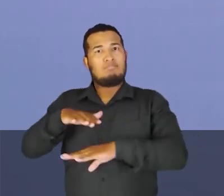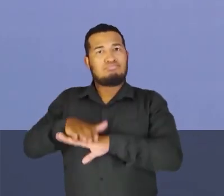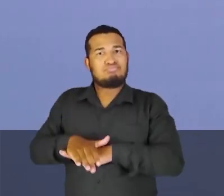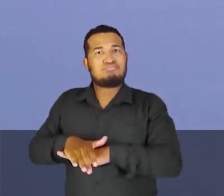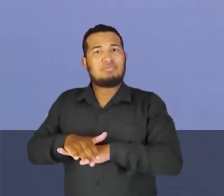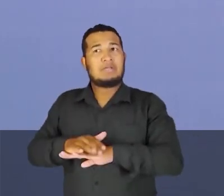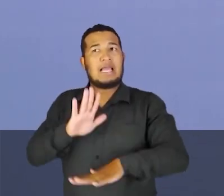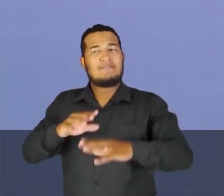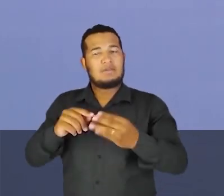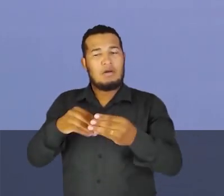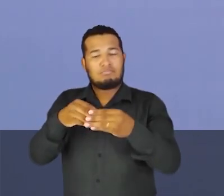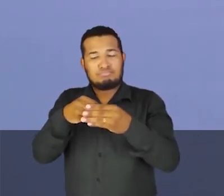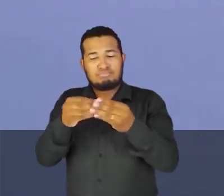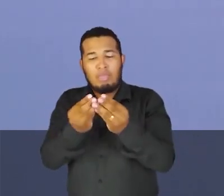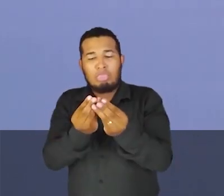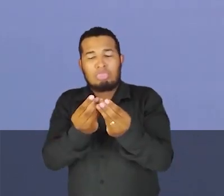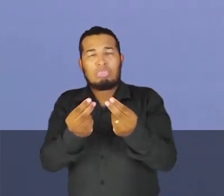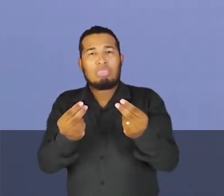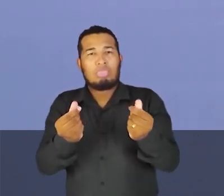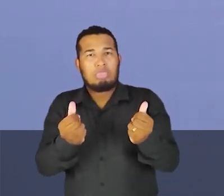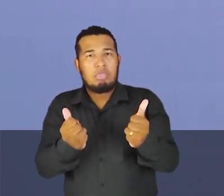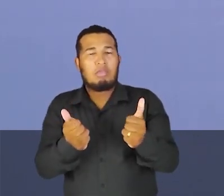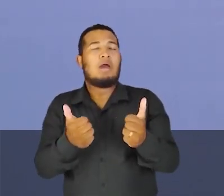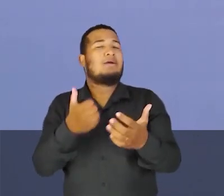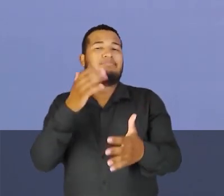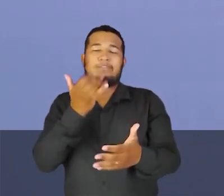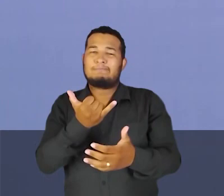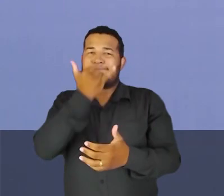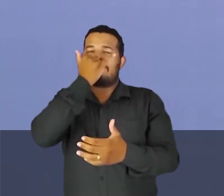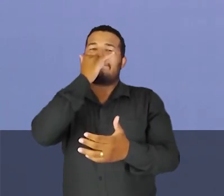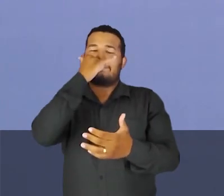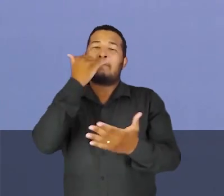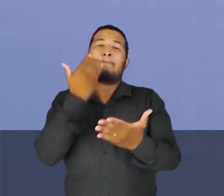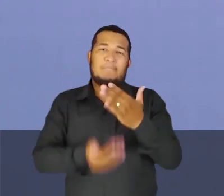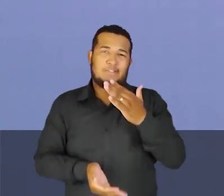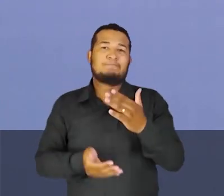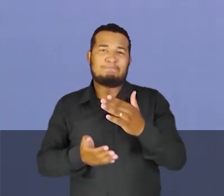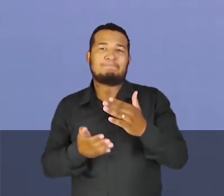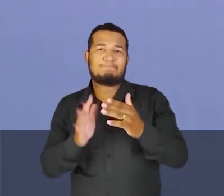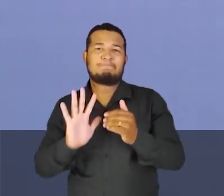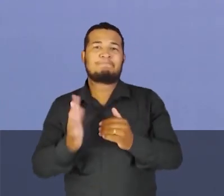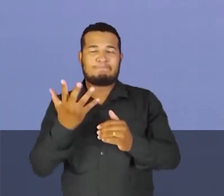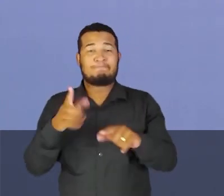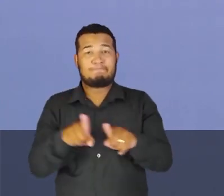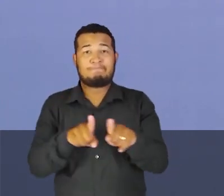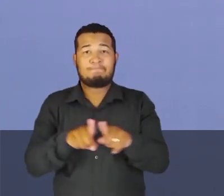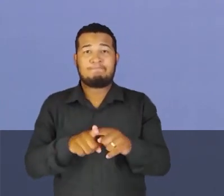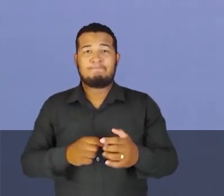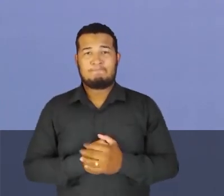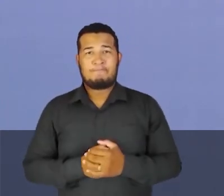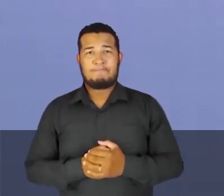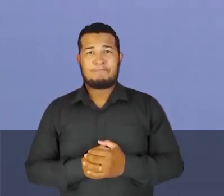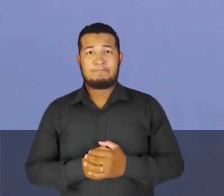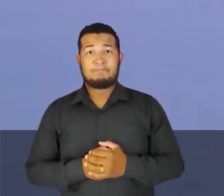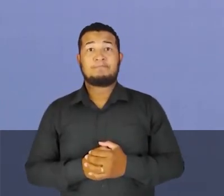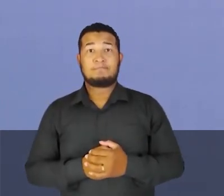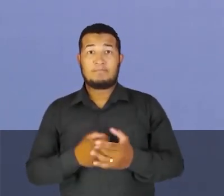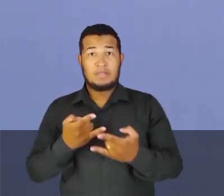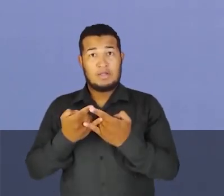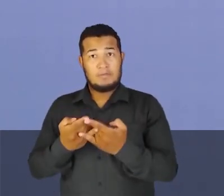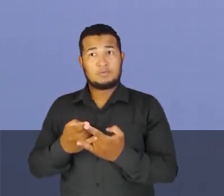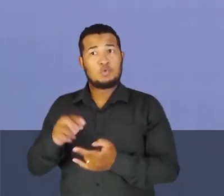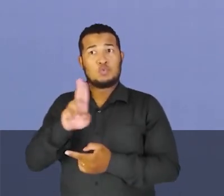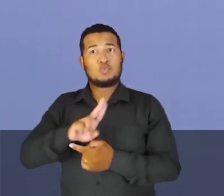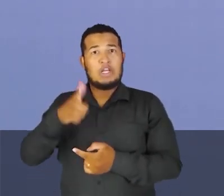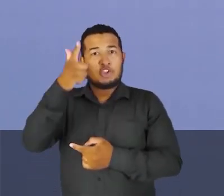fazer com que a embalagem se abra, e isso pode diminuir a vida útil desse tipo de método contraceptivo. Né? A camisinha ela não